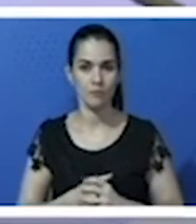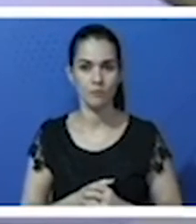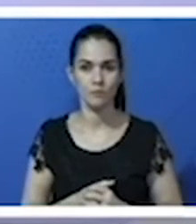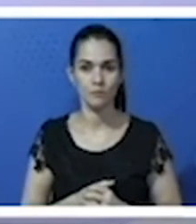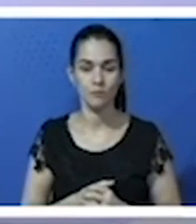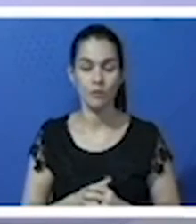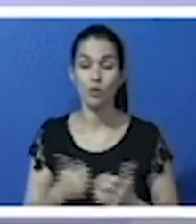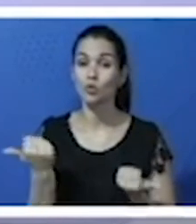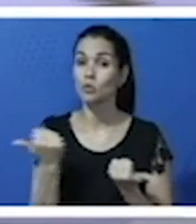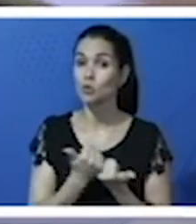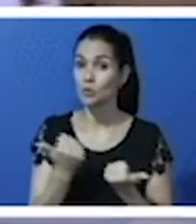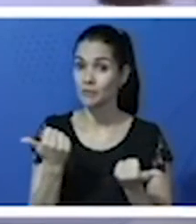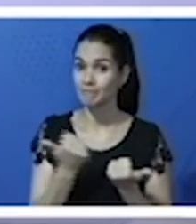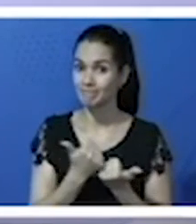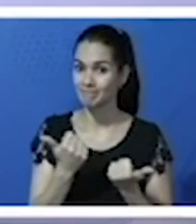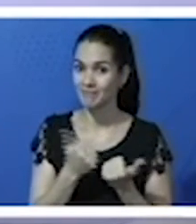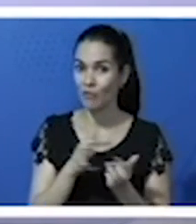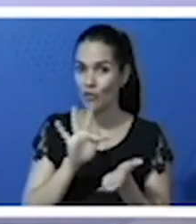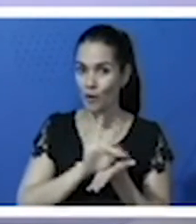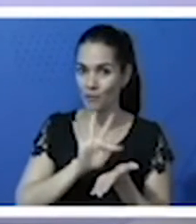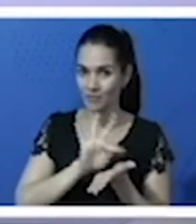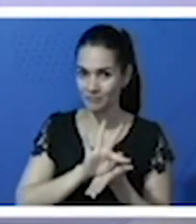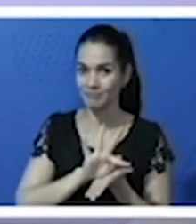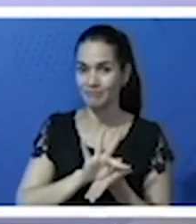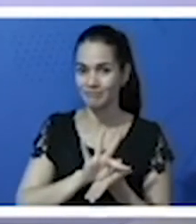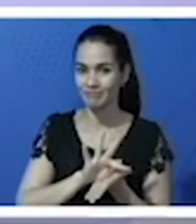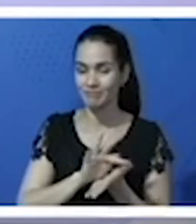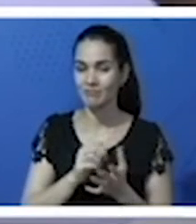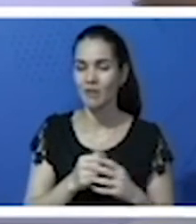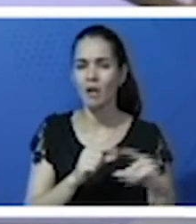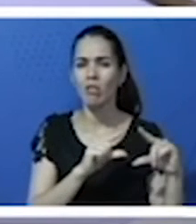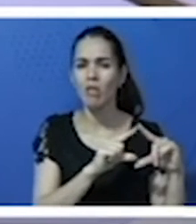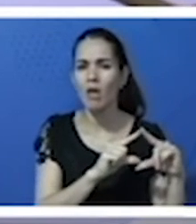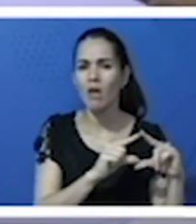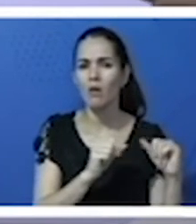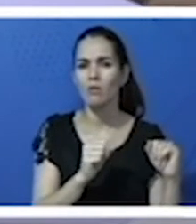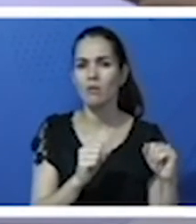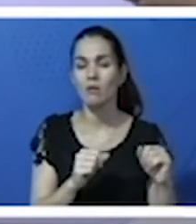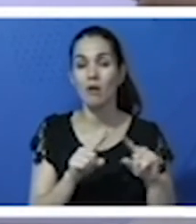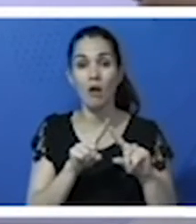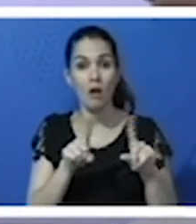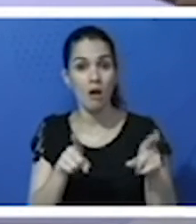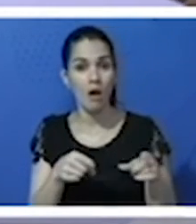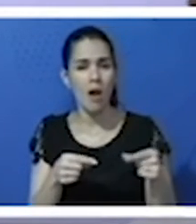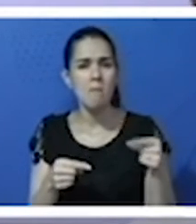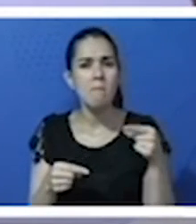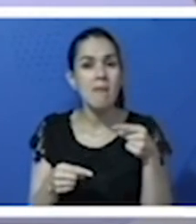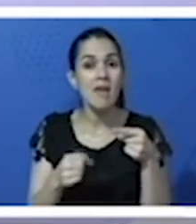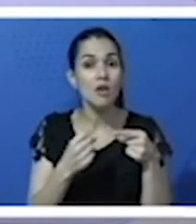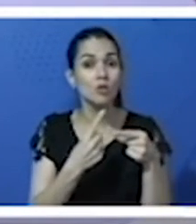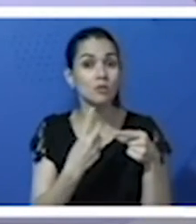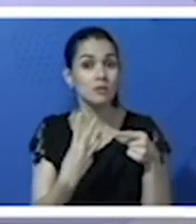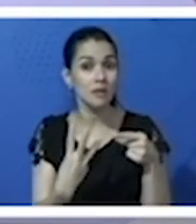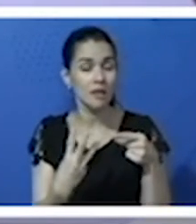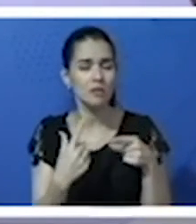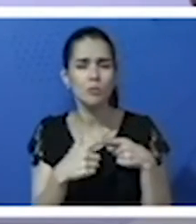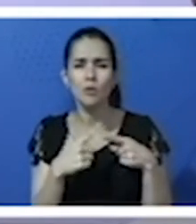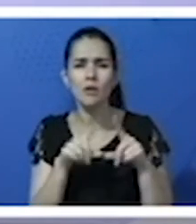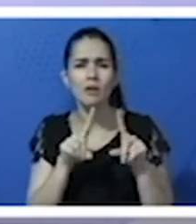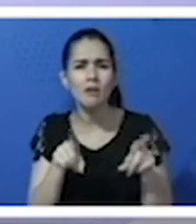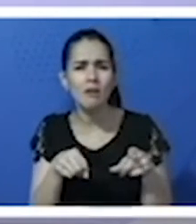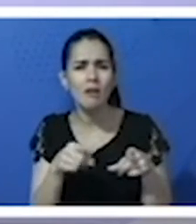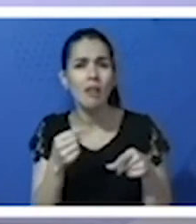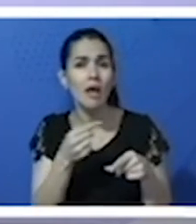Então, ó, no lugar do b, coloquei o menos 13, entre parênteses, porque é negativo. Copiei o menos 4, no lugar do a, coloquei